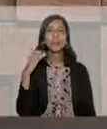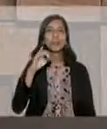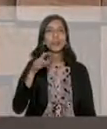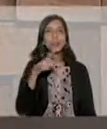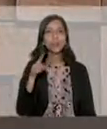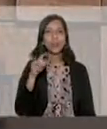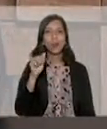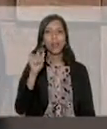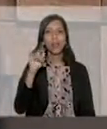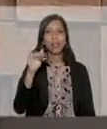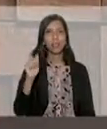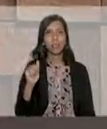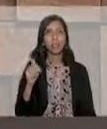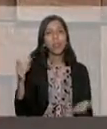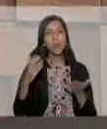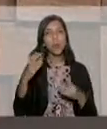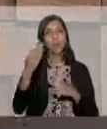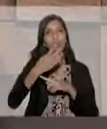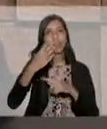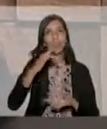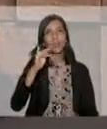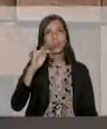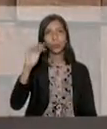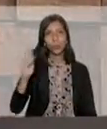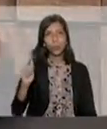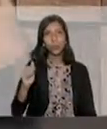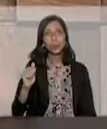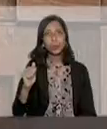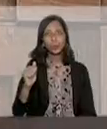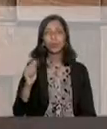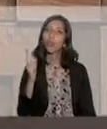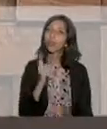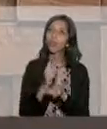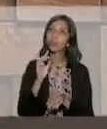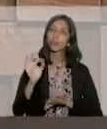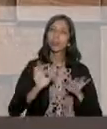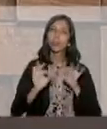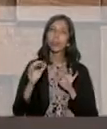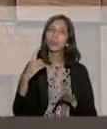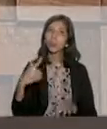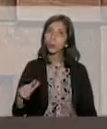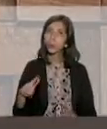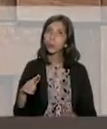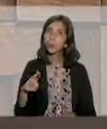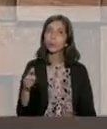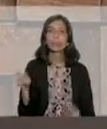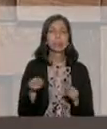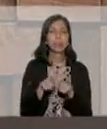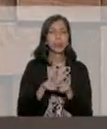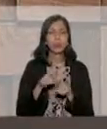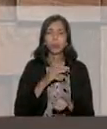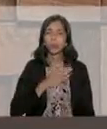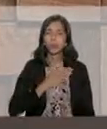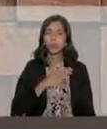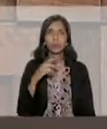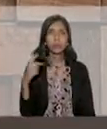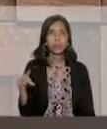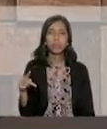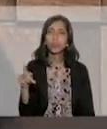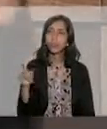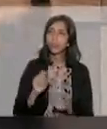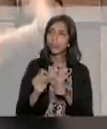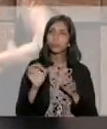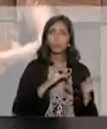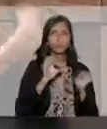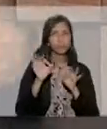na época, inclusive agora ele está no Canal Futuro, a gente se reencontrou agora num outro projeto lá. O querido também, uma pessoa muito legal. E